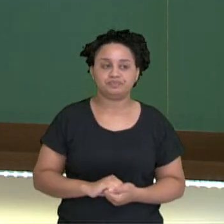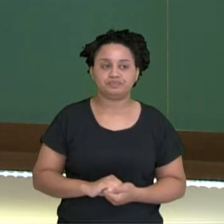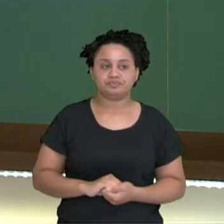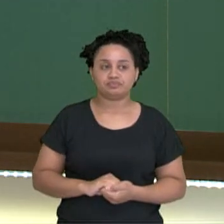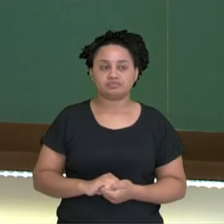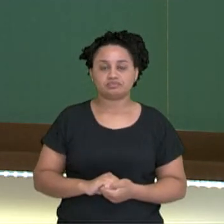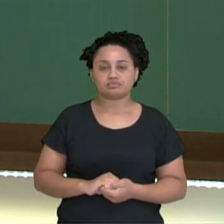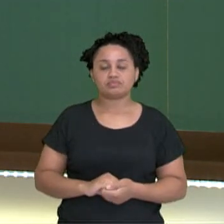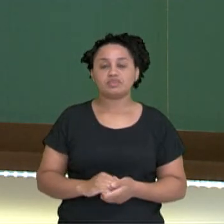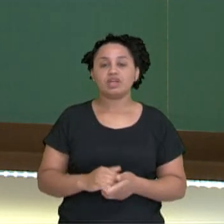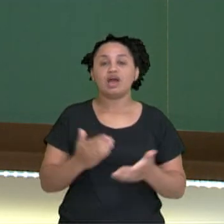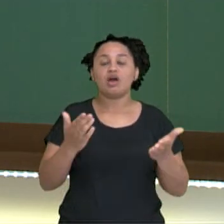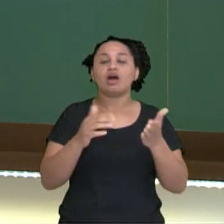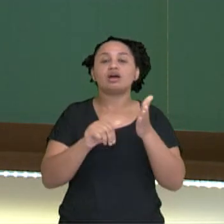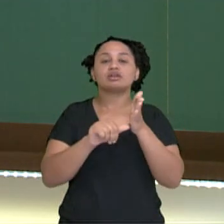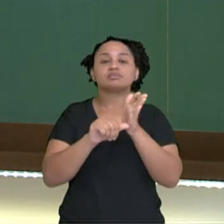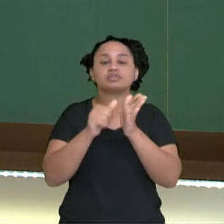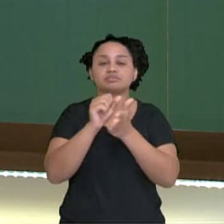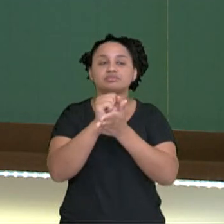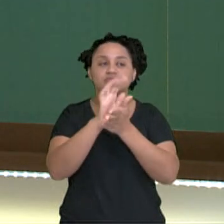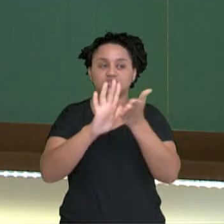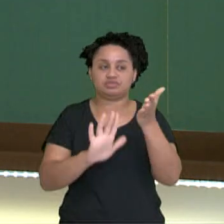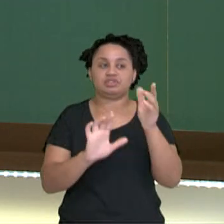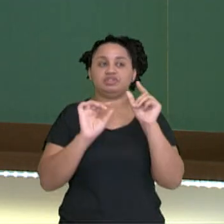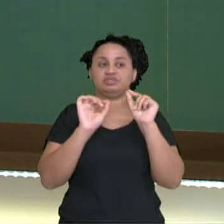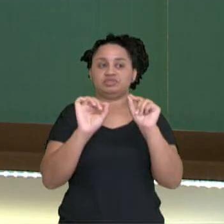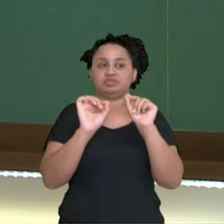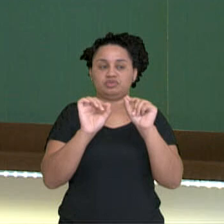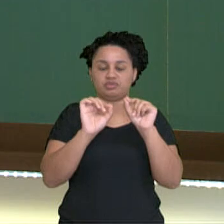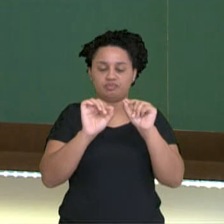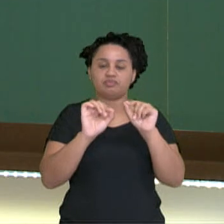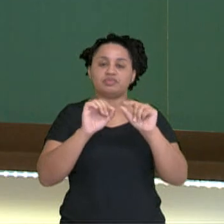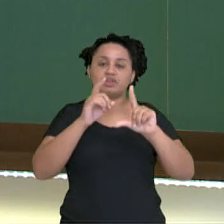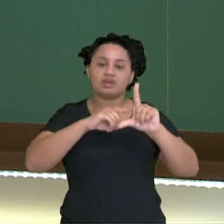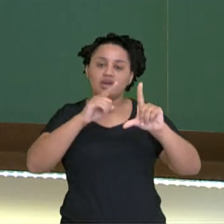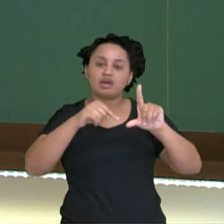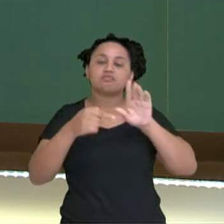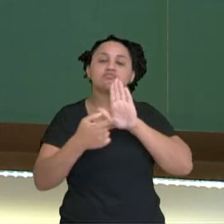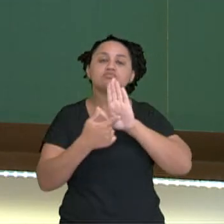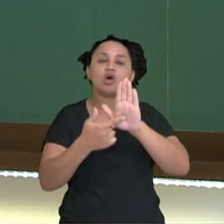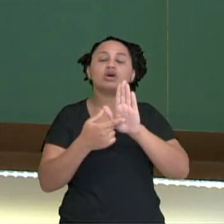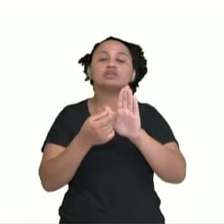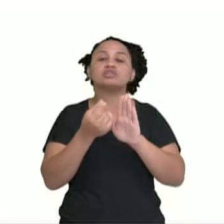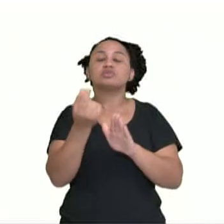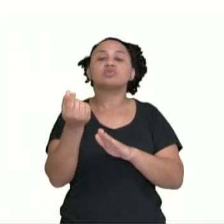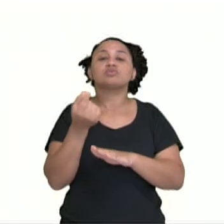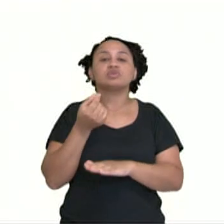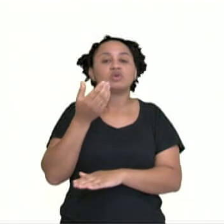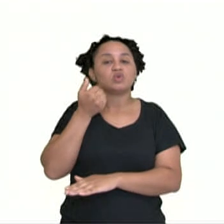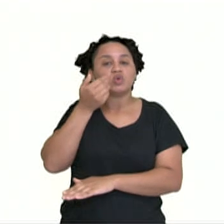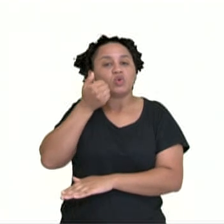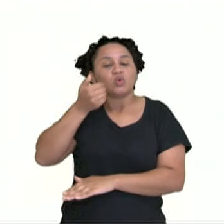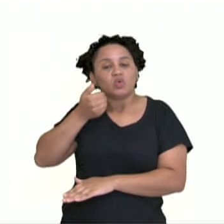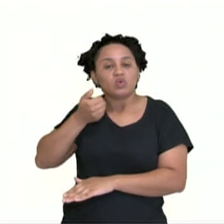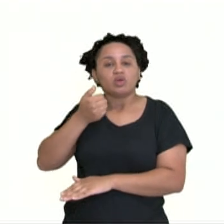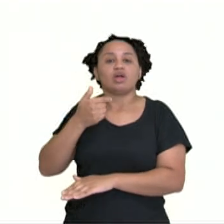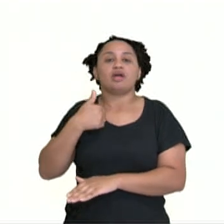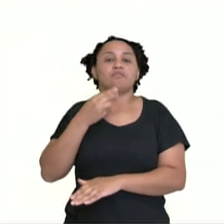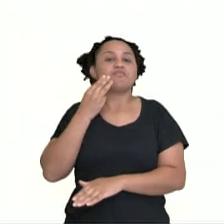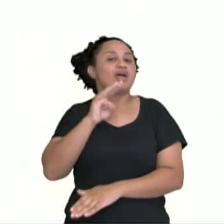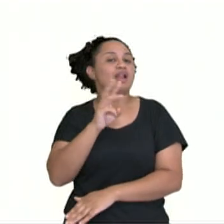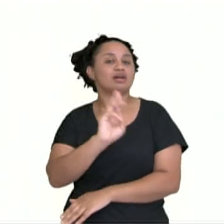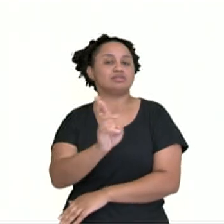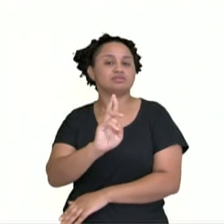Nesse nosso primeiro exercício, o gráfico exibe o lucro líquido em milhares de reais de